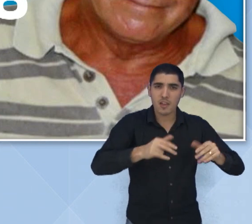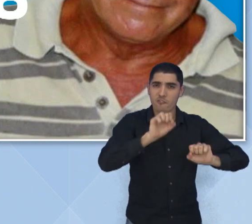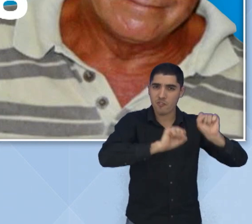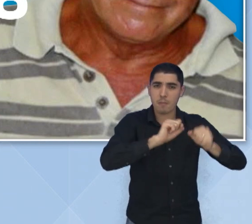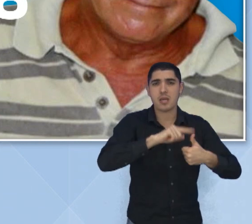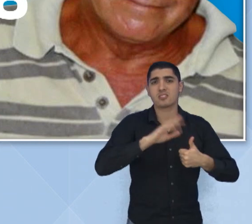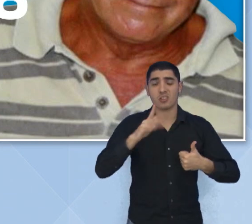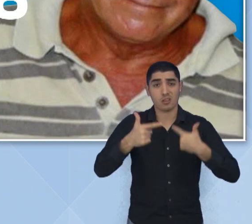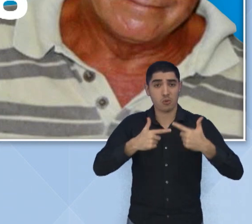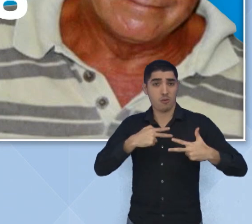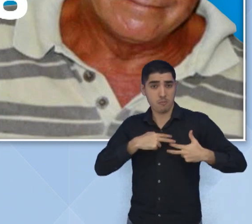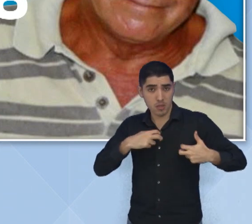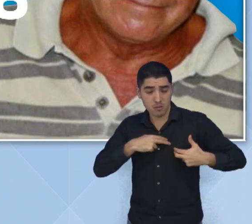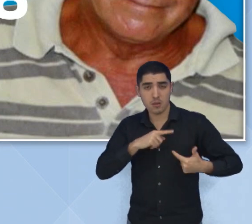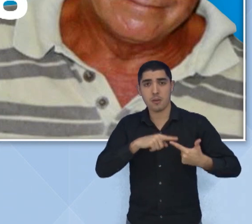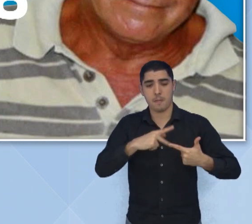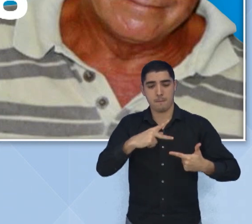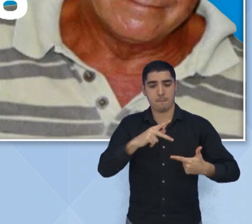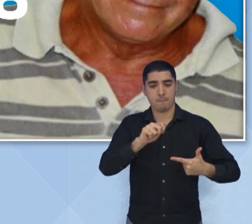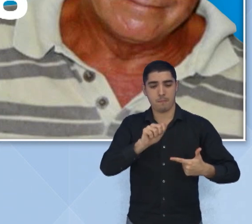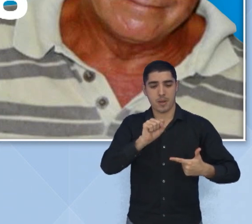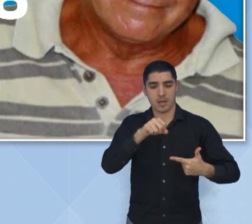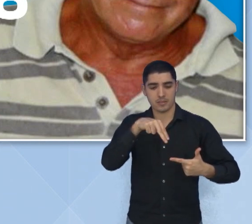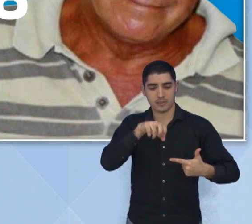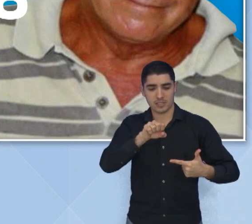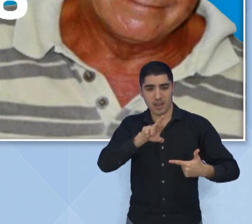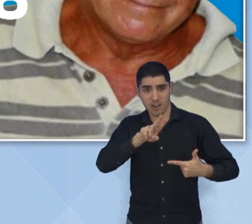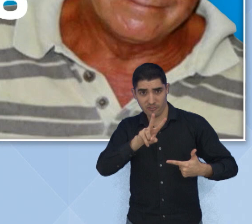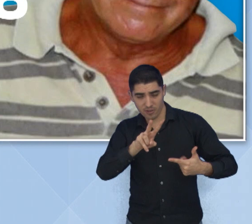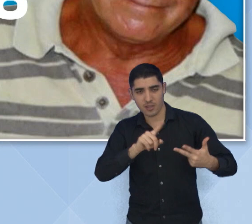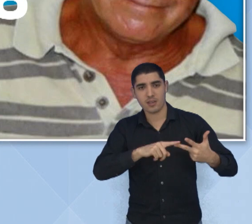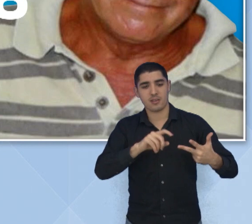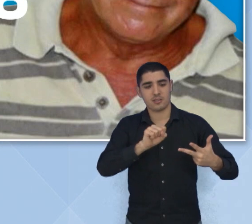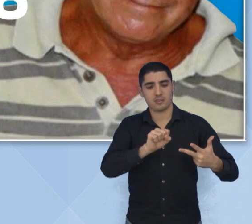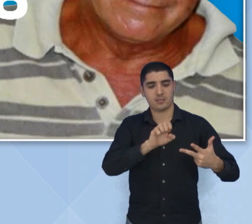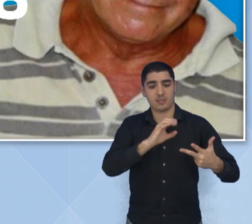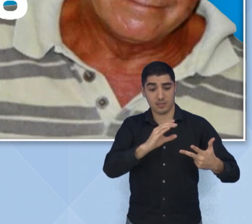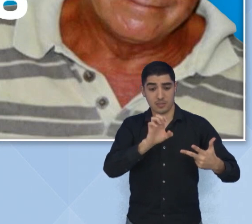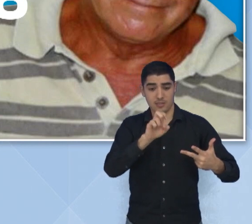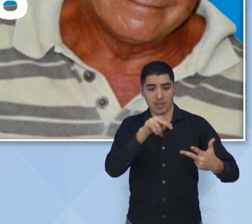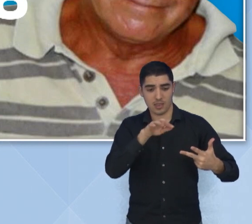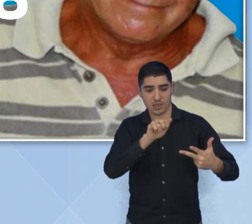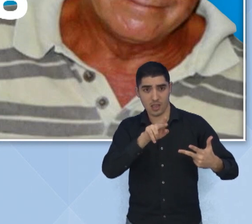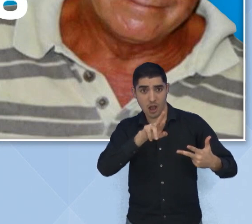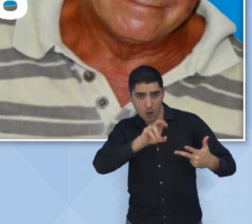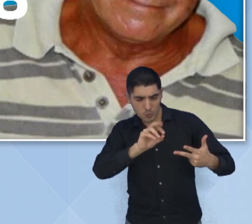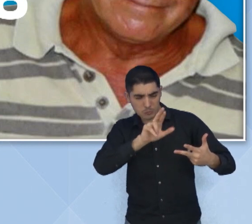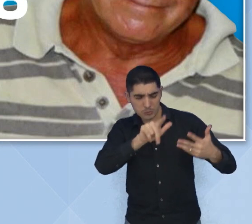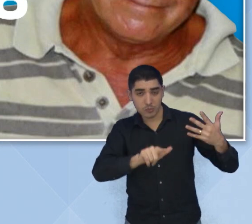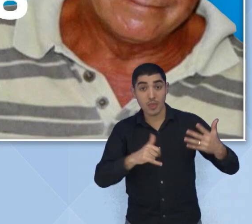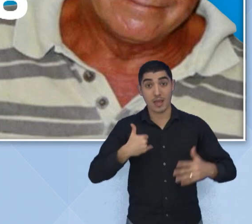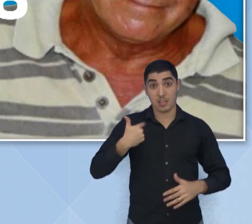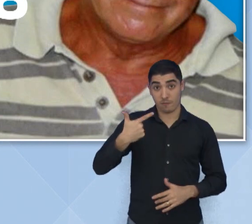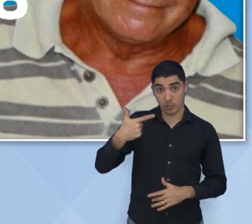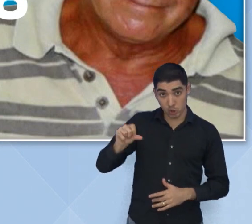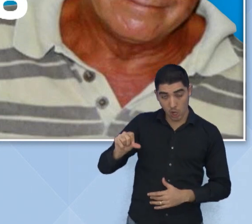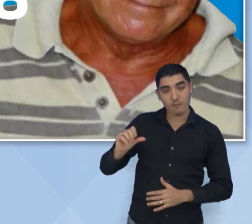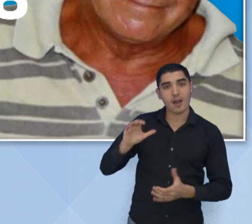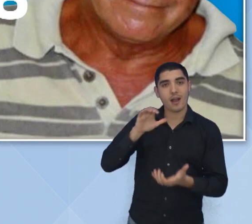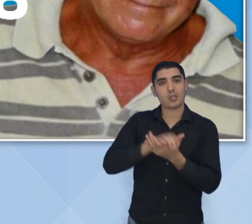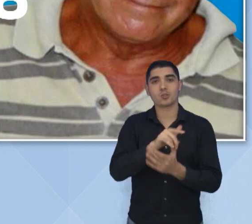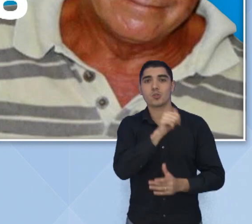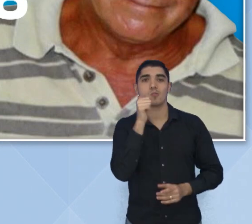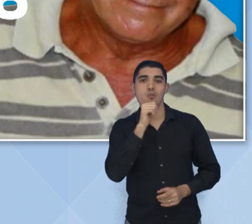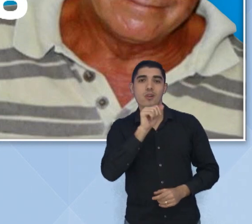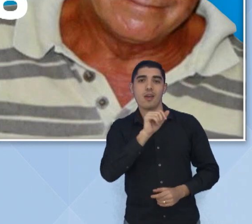Petrobras, Panserv, Eumec, Cental, entre outras. Com 29 anos, casou com a dona Ana Aparecida dos